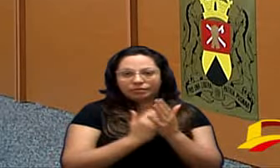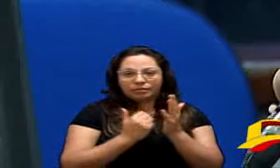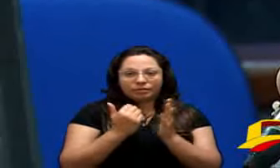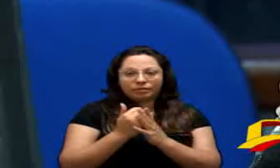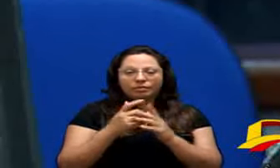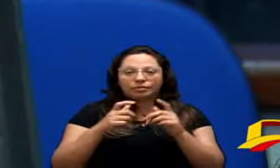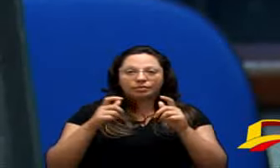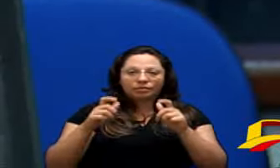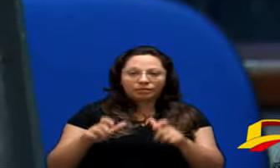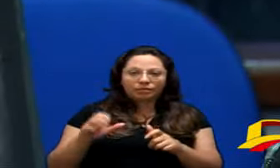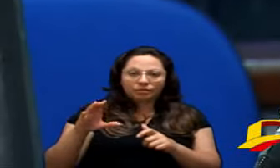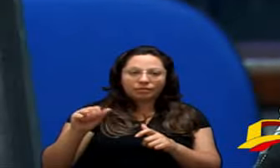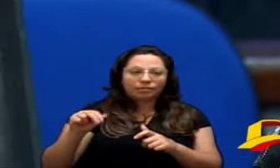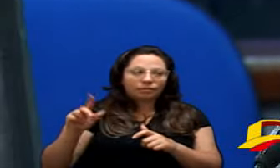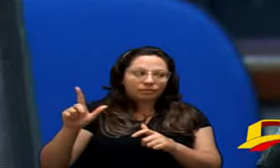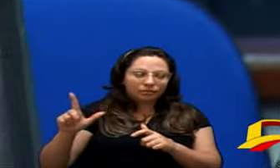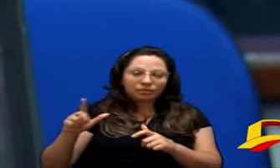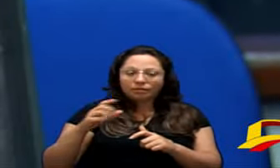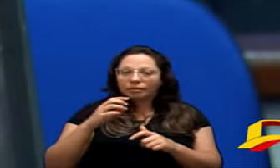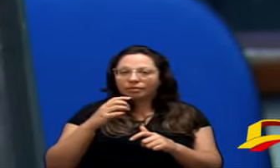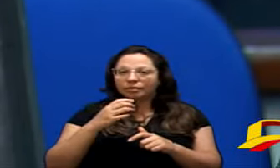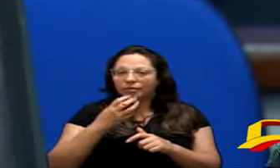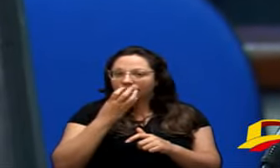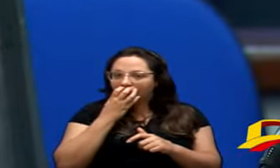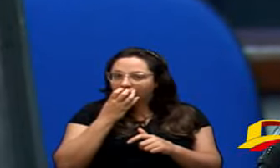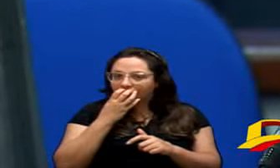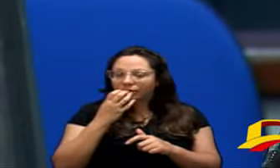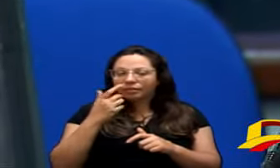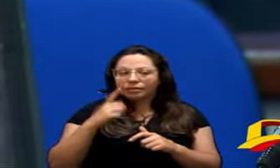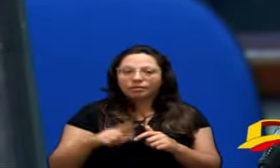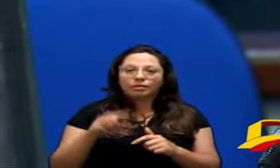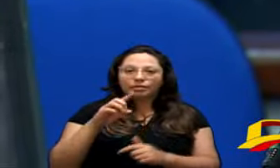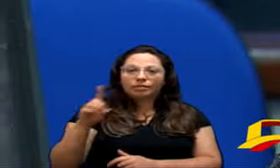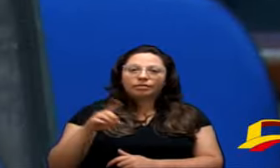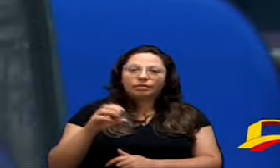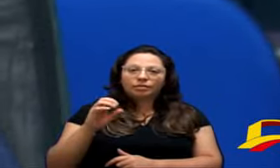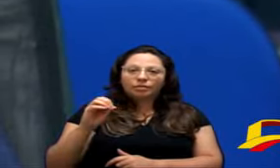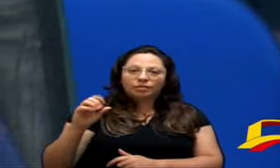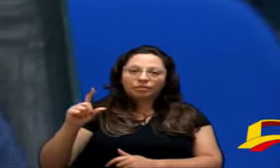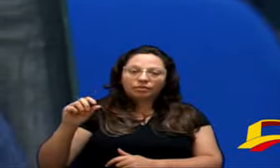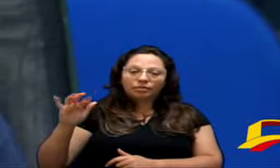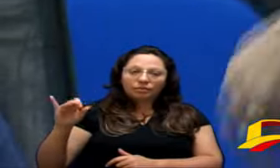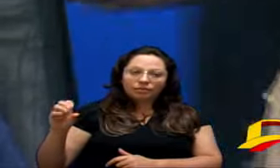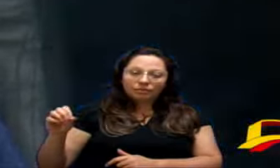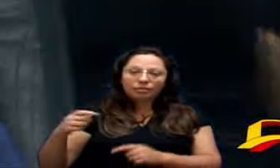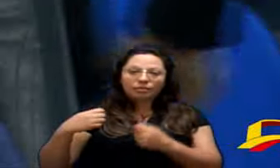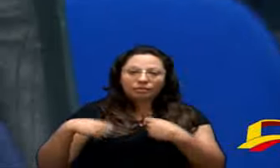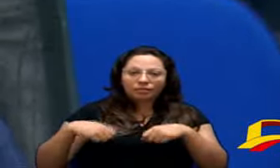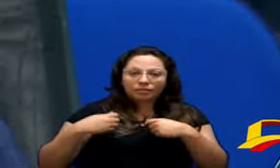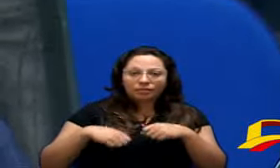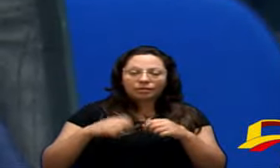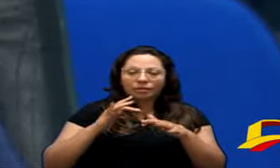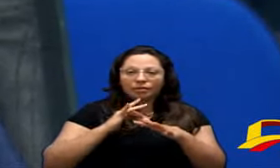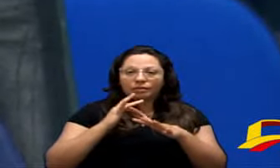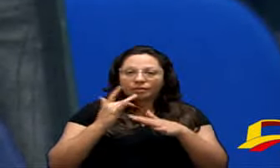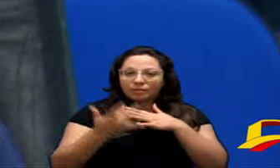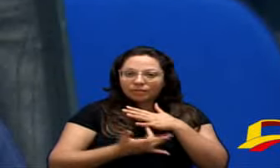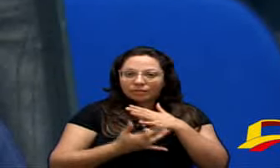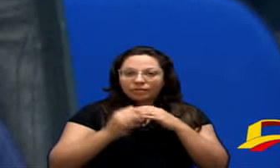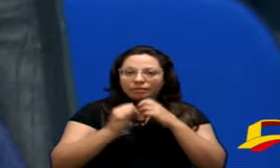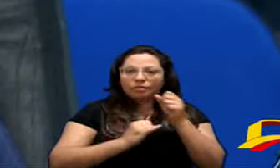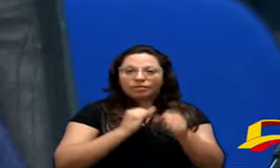Canil Municipal e o Zoológico eles precisam ter páginas para a divulgação dos